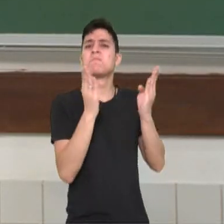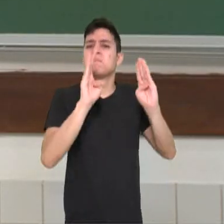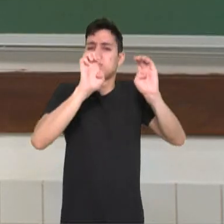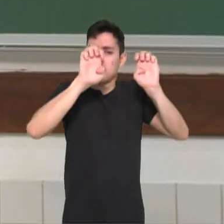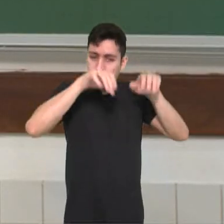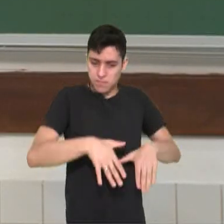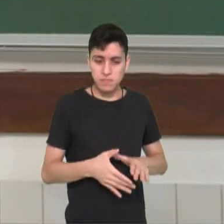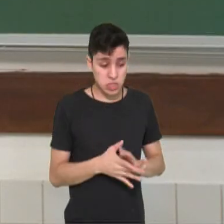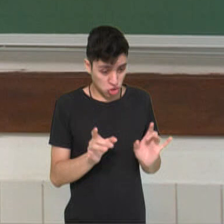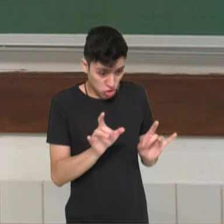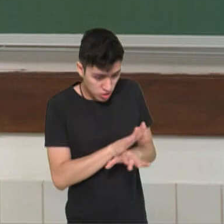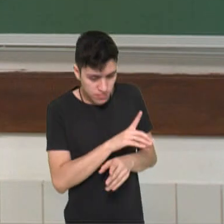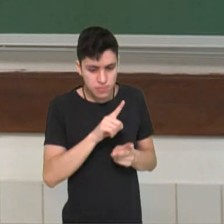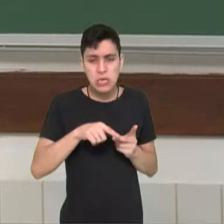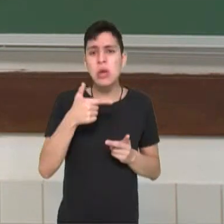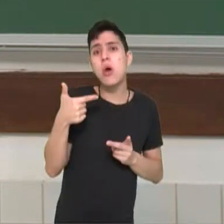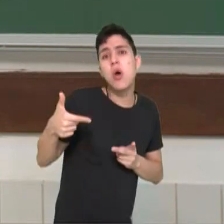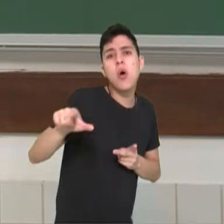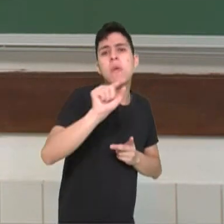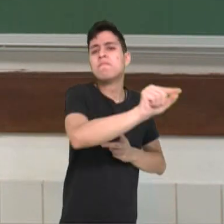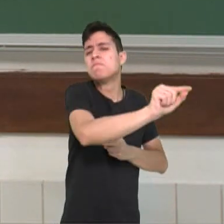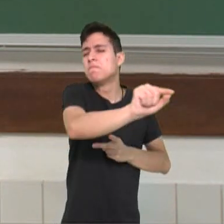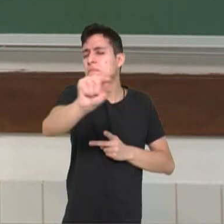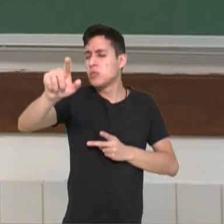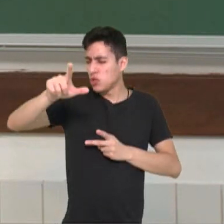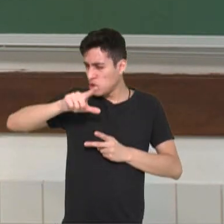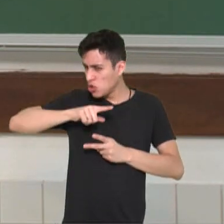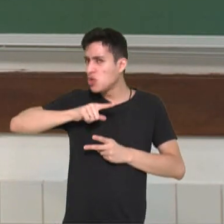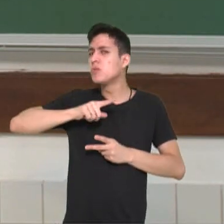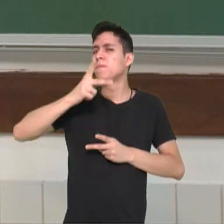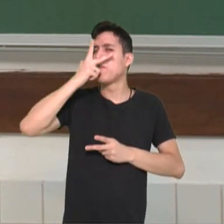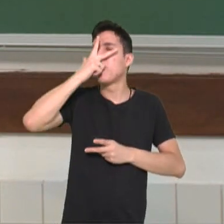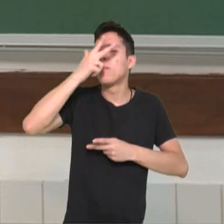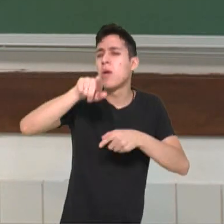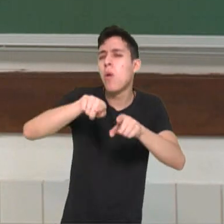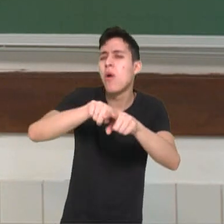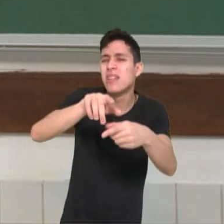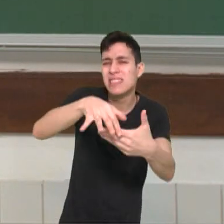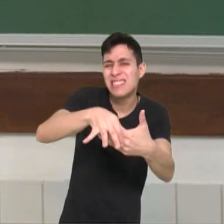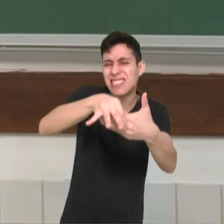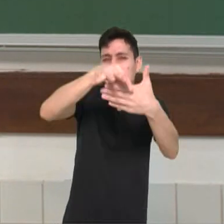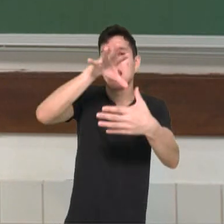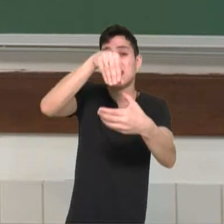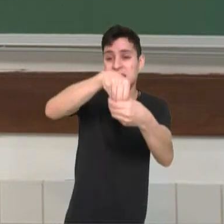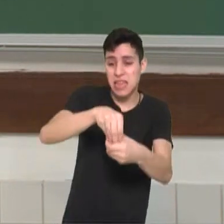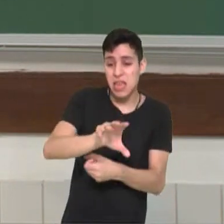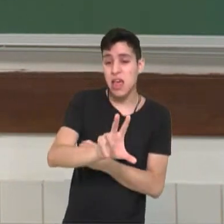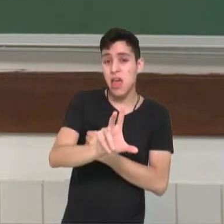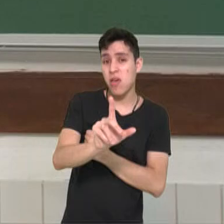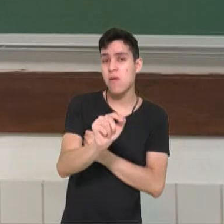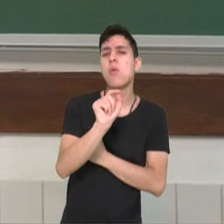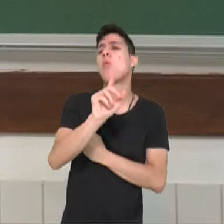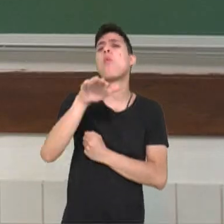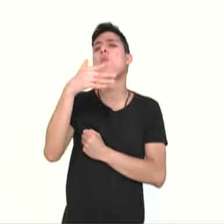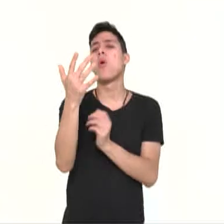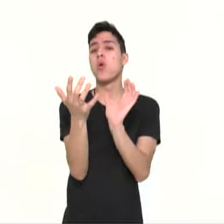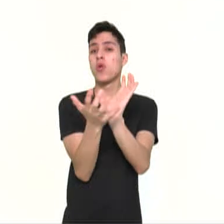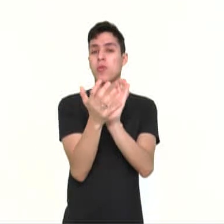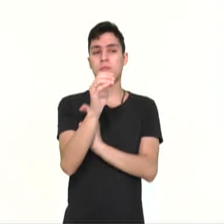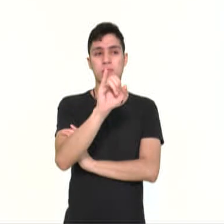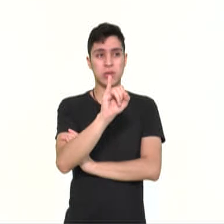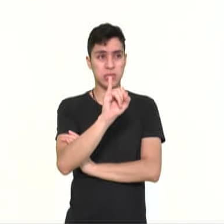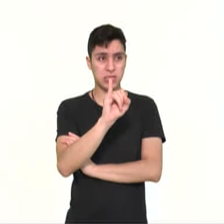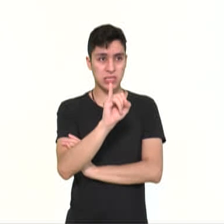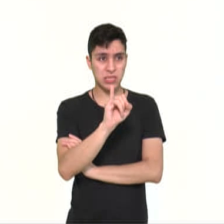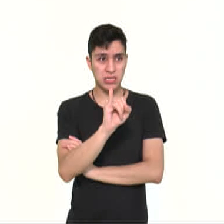existiam outros povos que tinham um grande destaque ali dentro do continente africano, que são os iorubás. Os